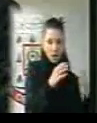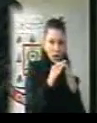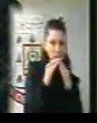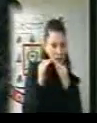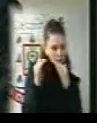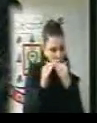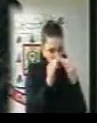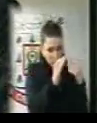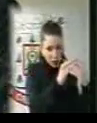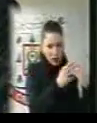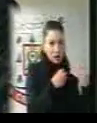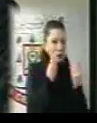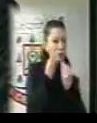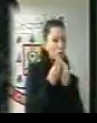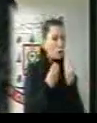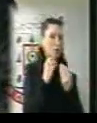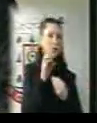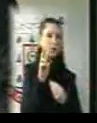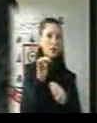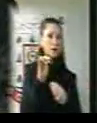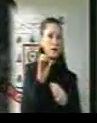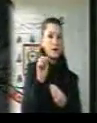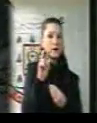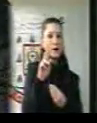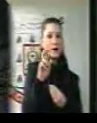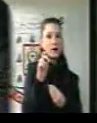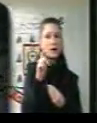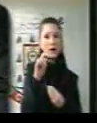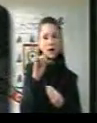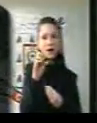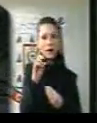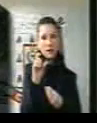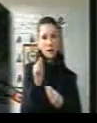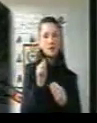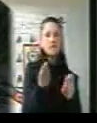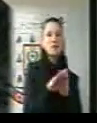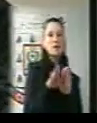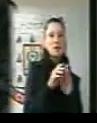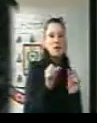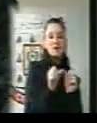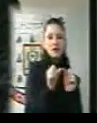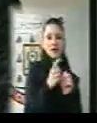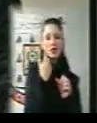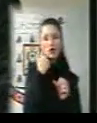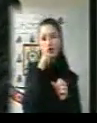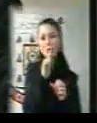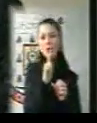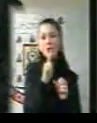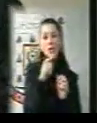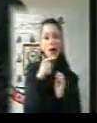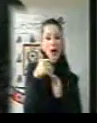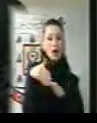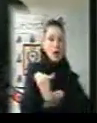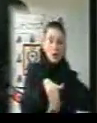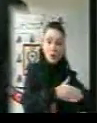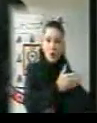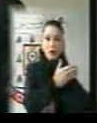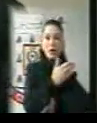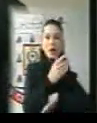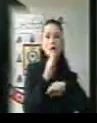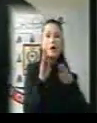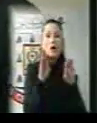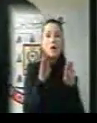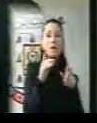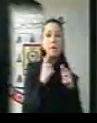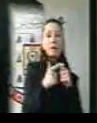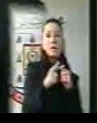via rápida naquela área ali, e também a questão da recuperação das estradas, lajotas, porque há um desvio agora pelo